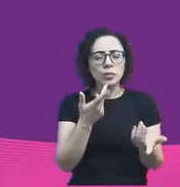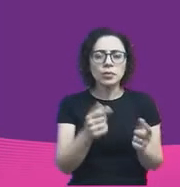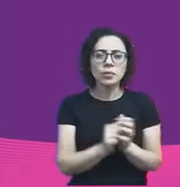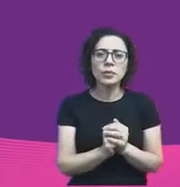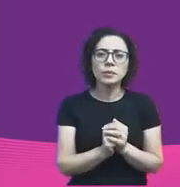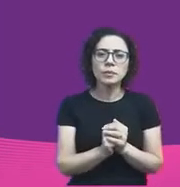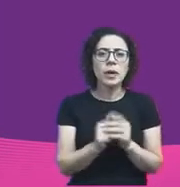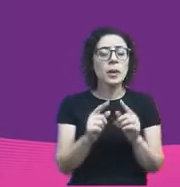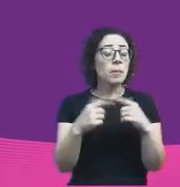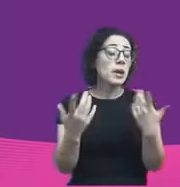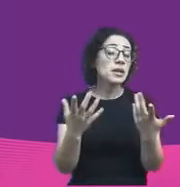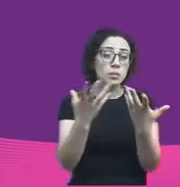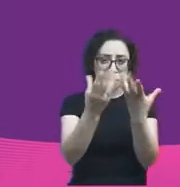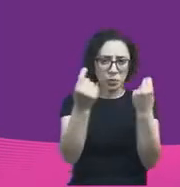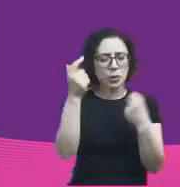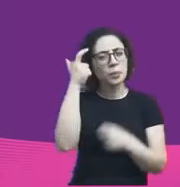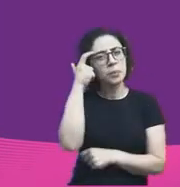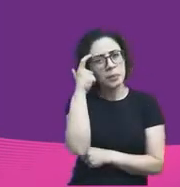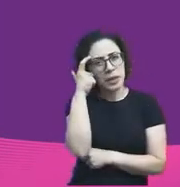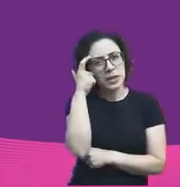ser